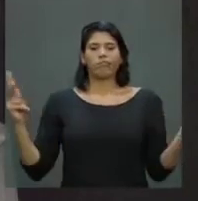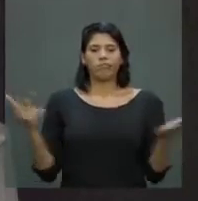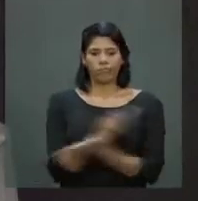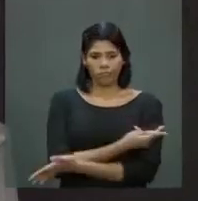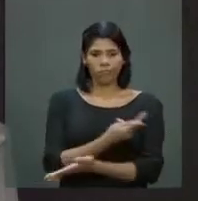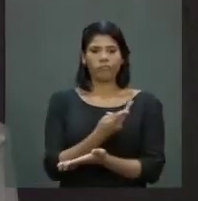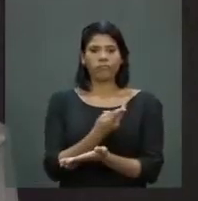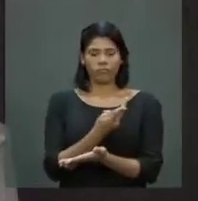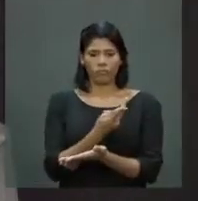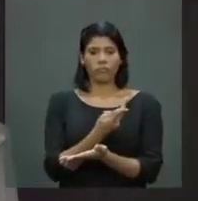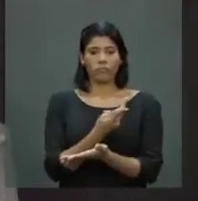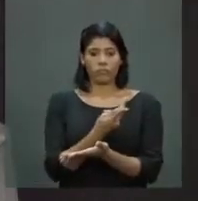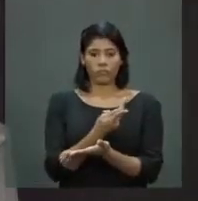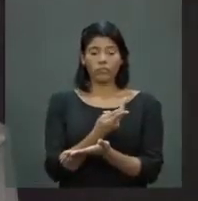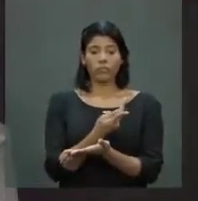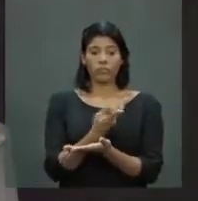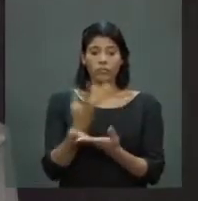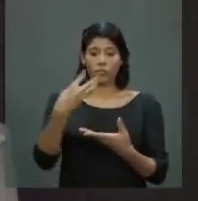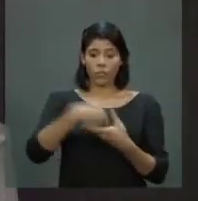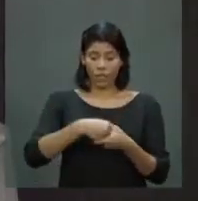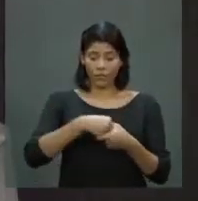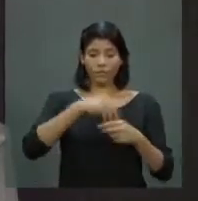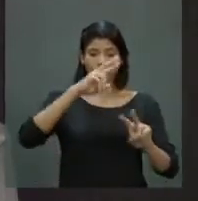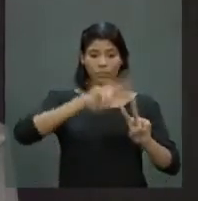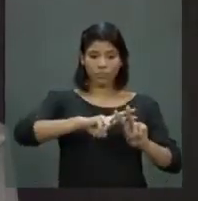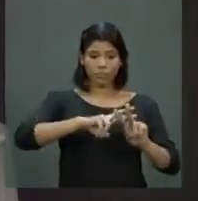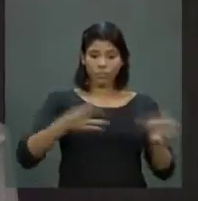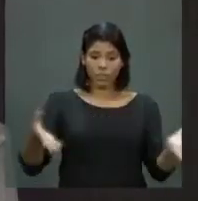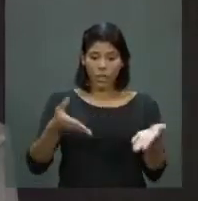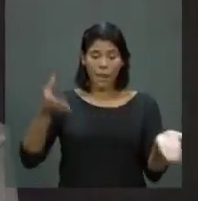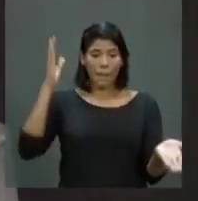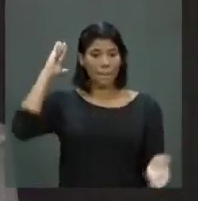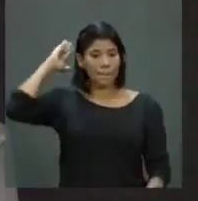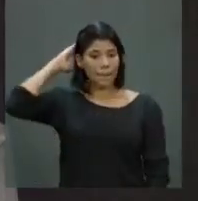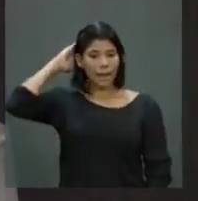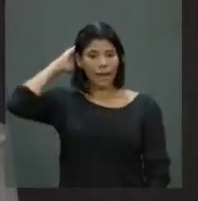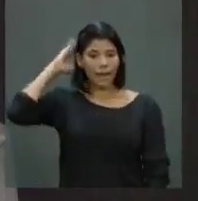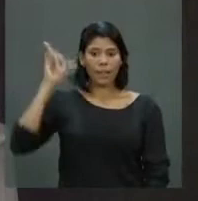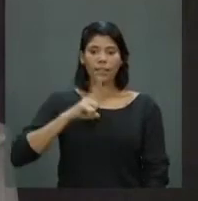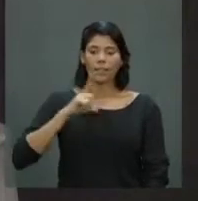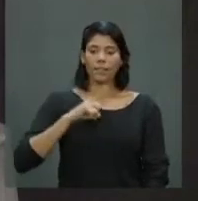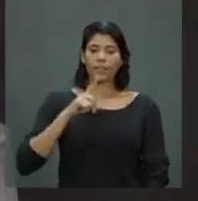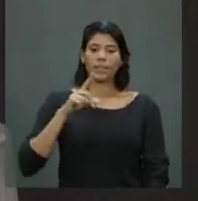acontecimentos no sistema prisional brasileiro, esse recentemente no Pará, em que 58